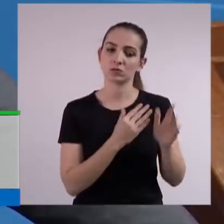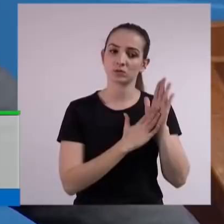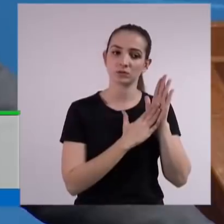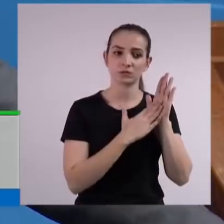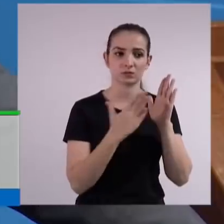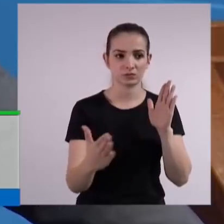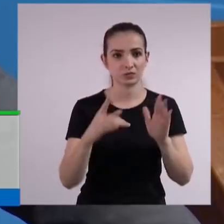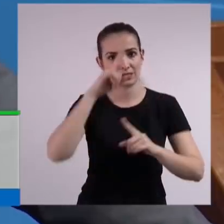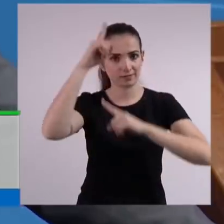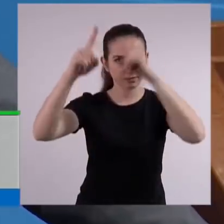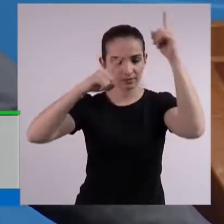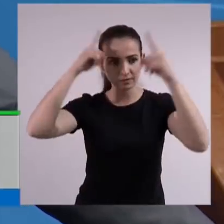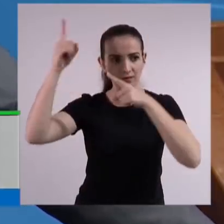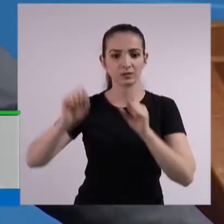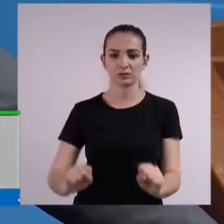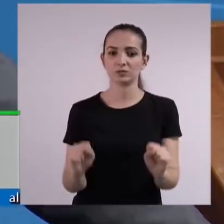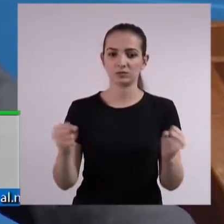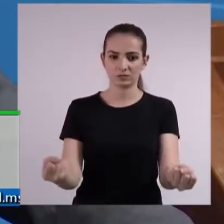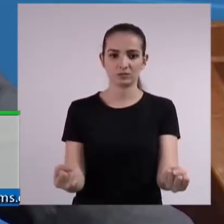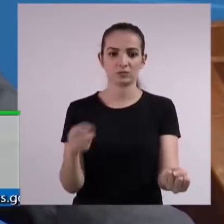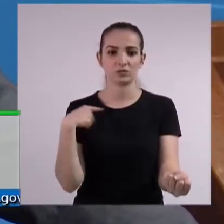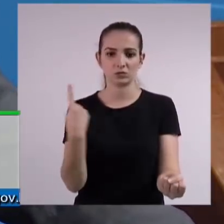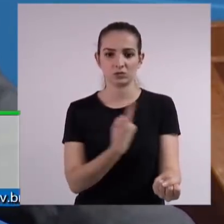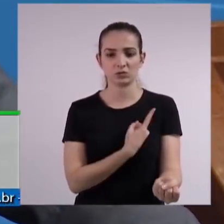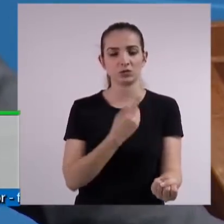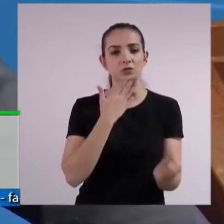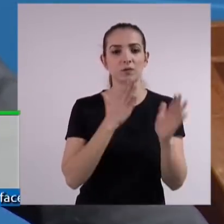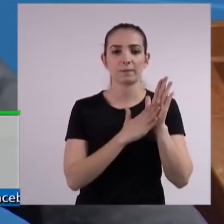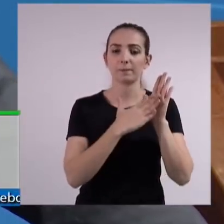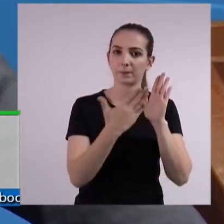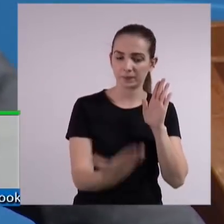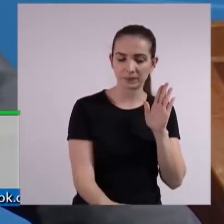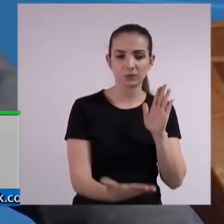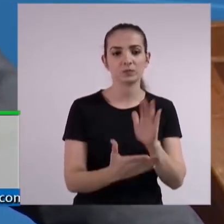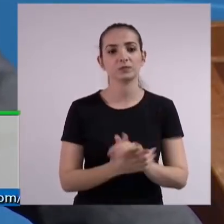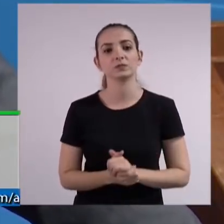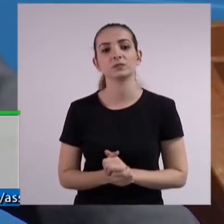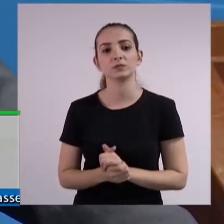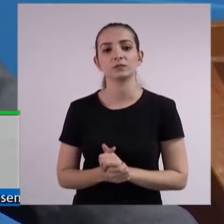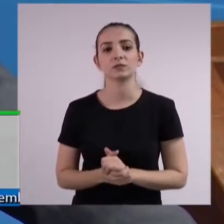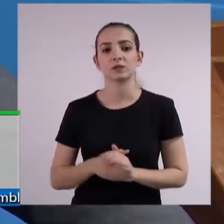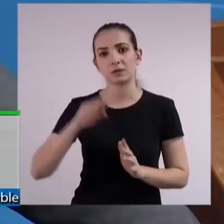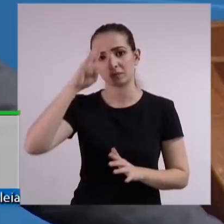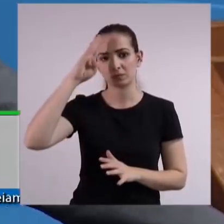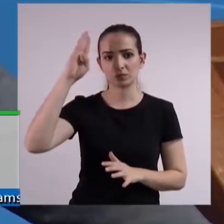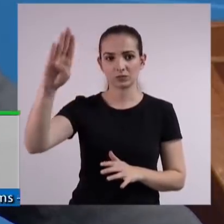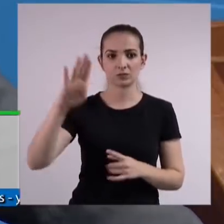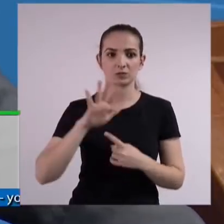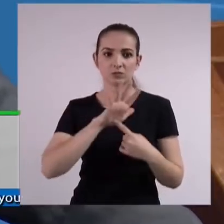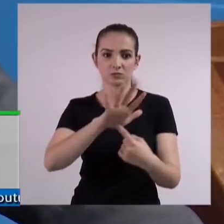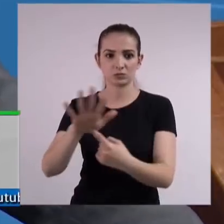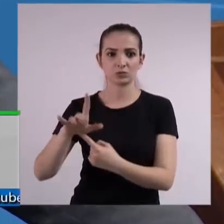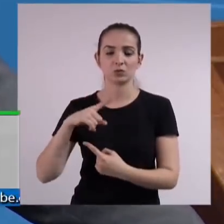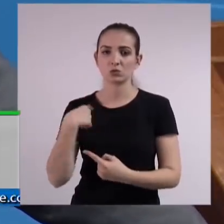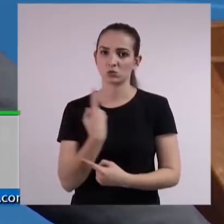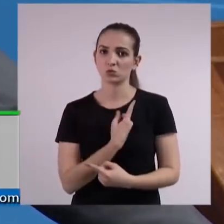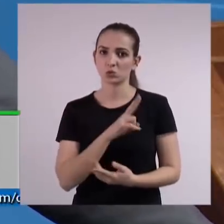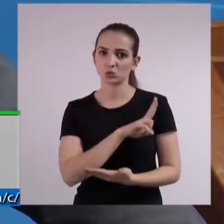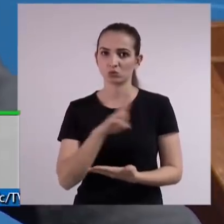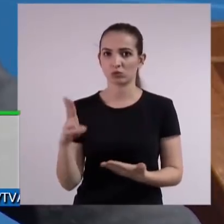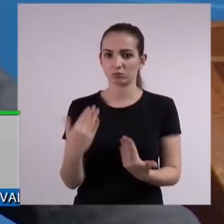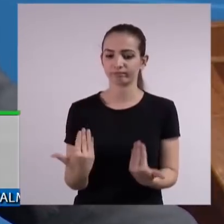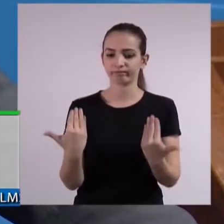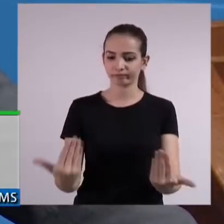ideias, apresentando e defendendo as nossas propostas e, acima de tudo, submetendo o nosso nome